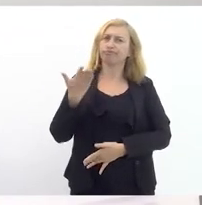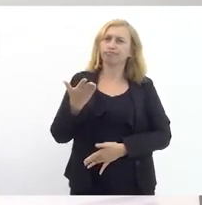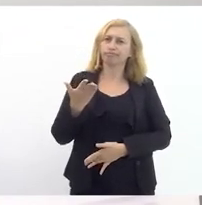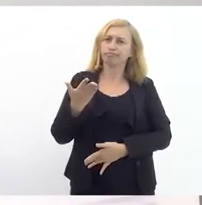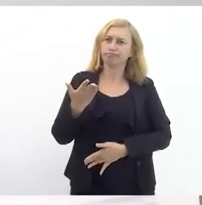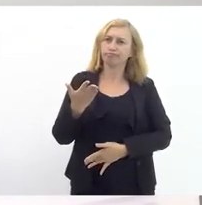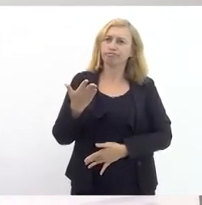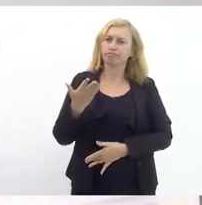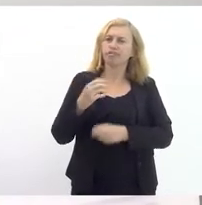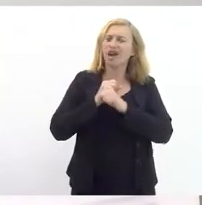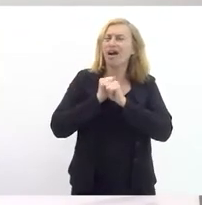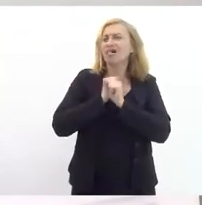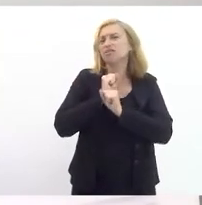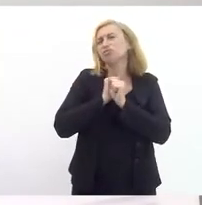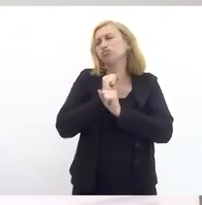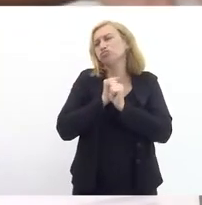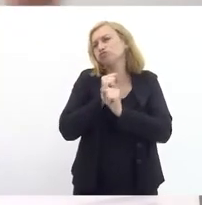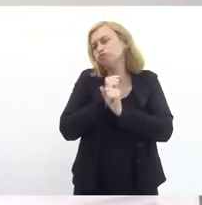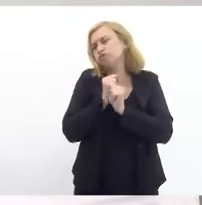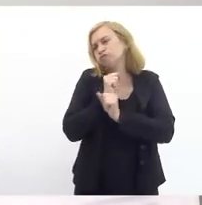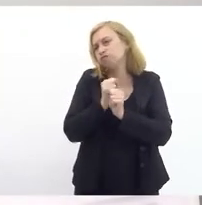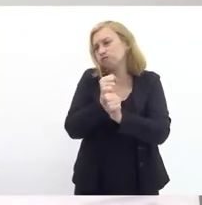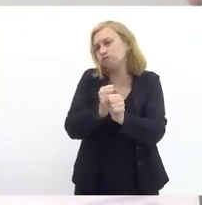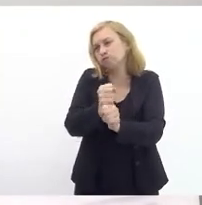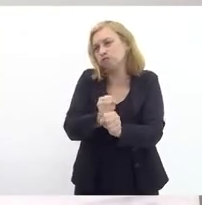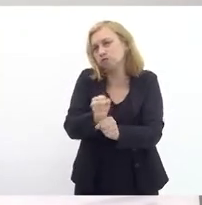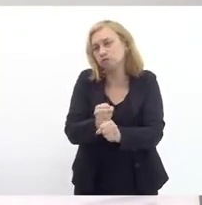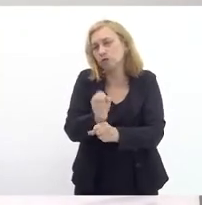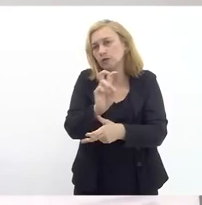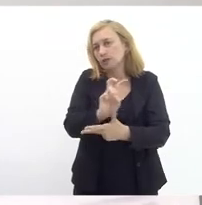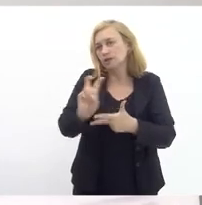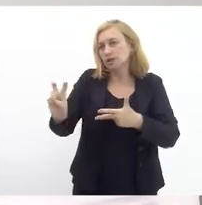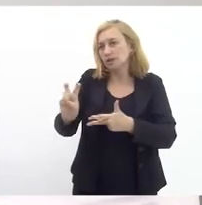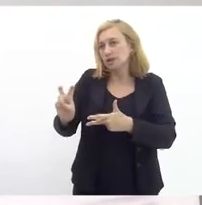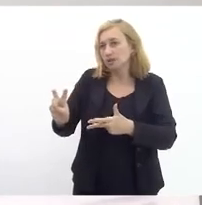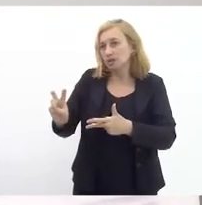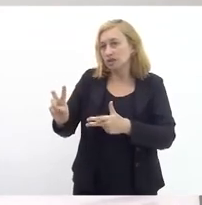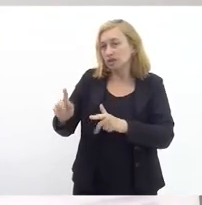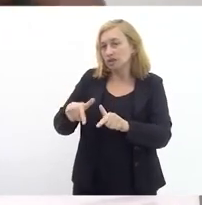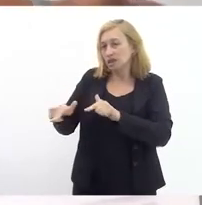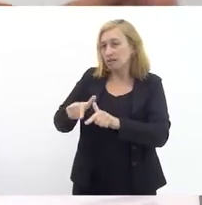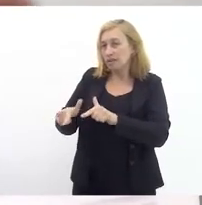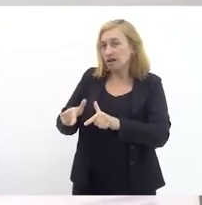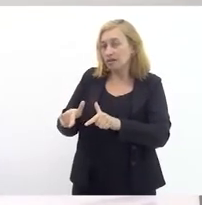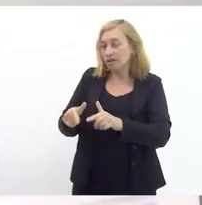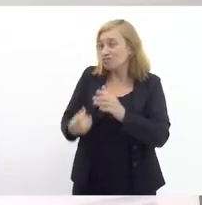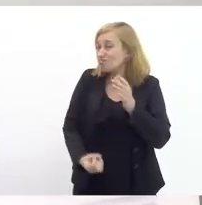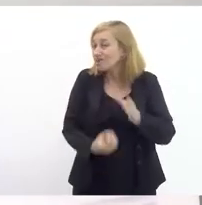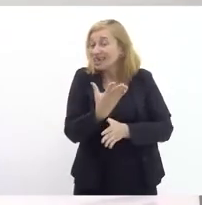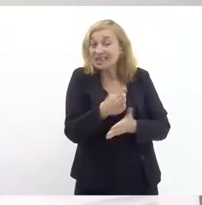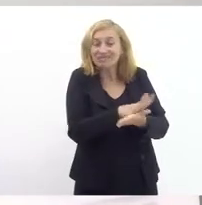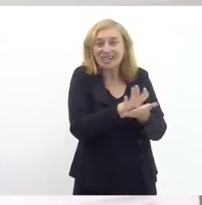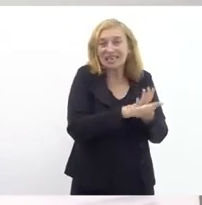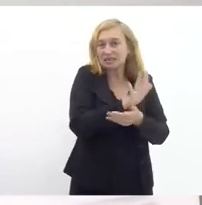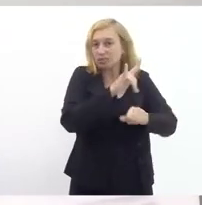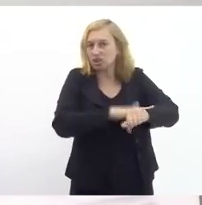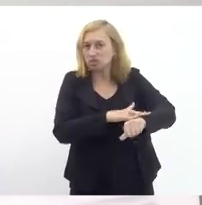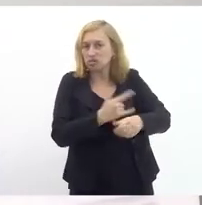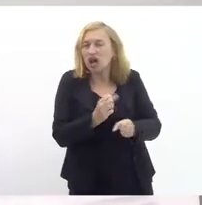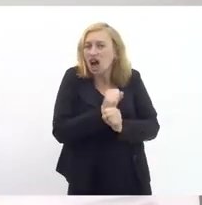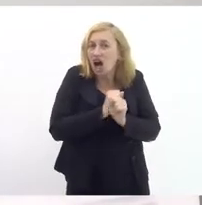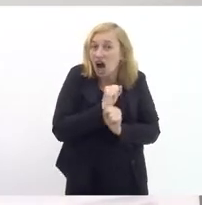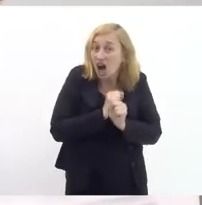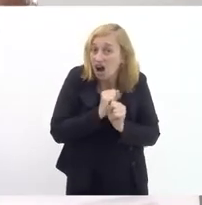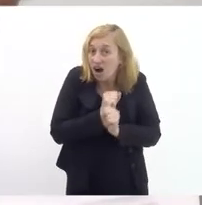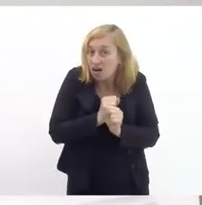São anos e anos e anos que a Supervia está lá, mas não constrói os banheiros. Anos